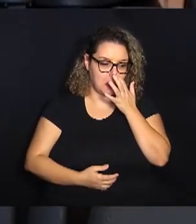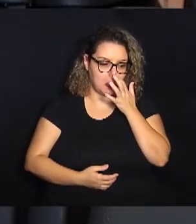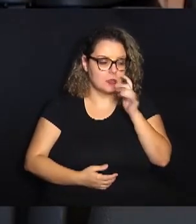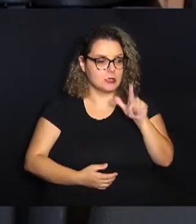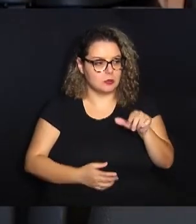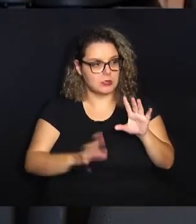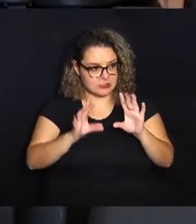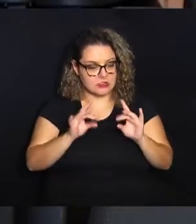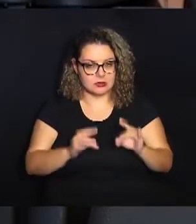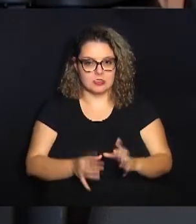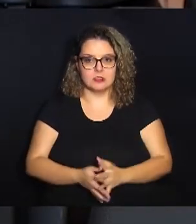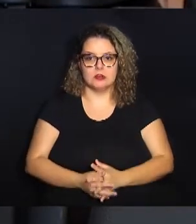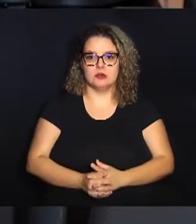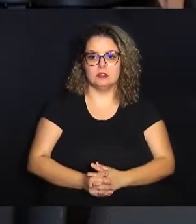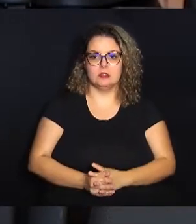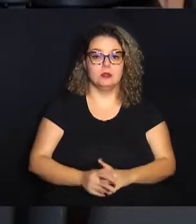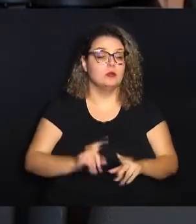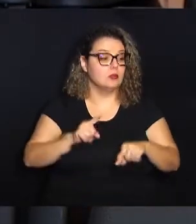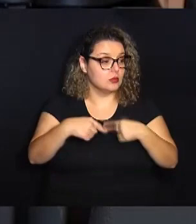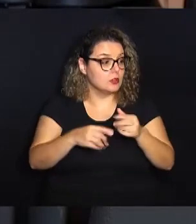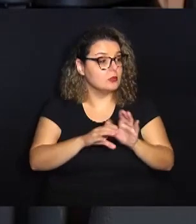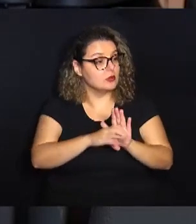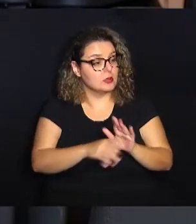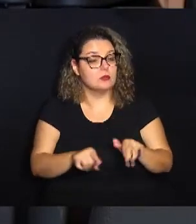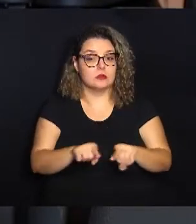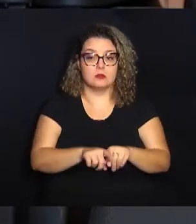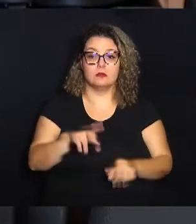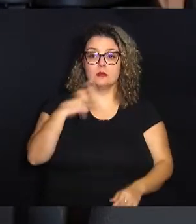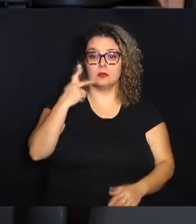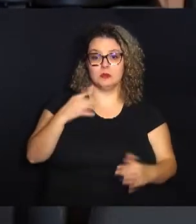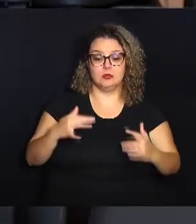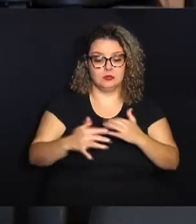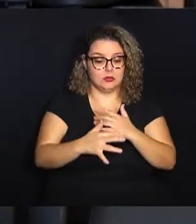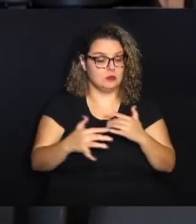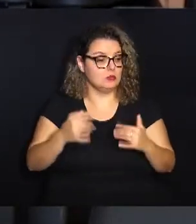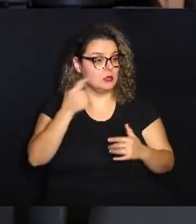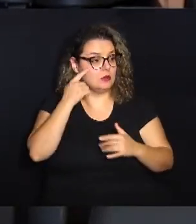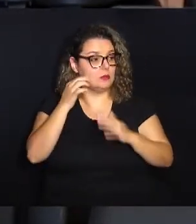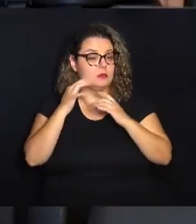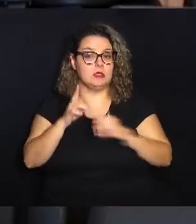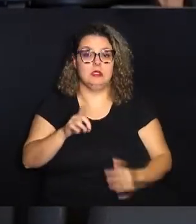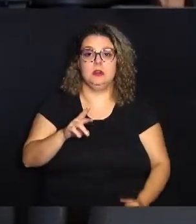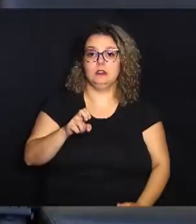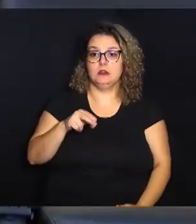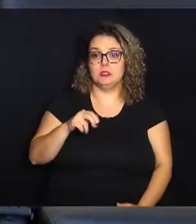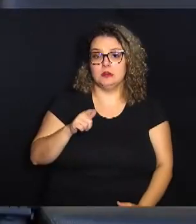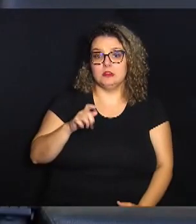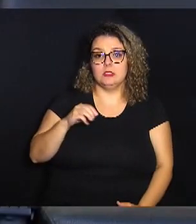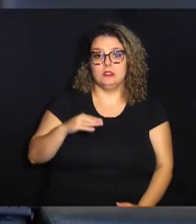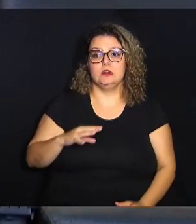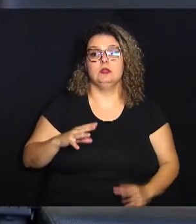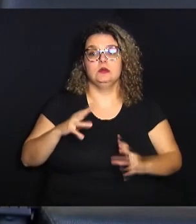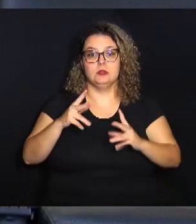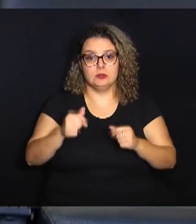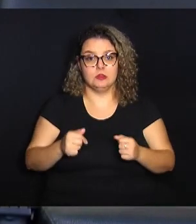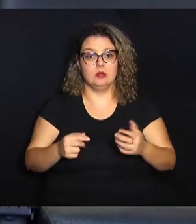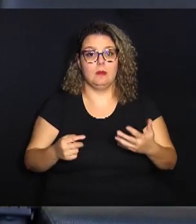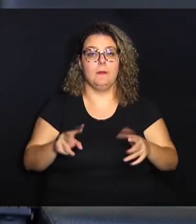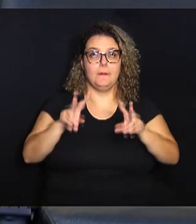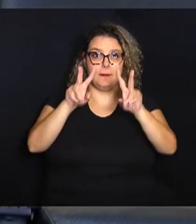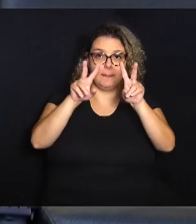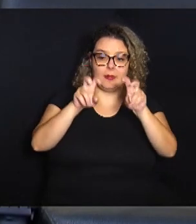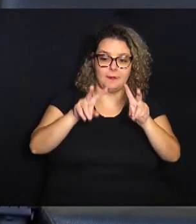aprofundar, mas um outro conceito também para a política urbana, para pensar a drenagem. Tudo isso são temas que